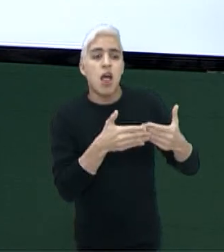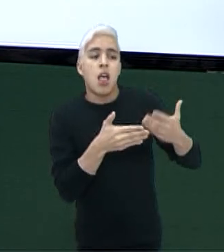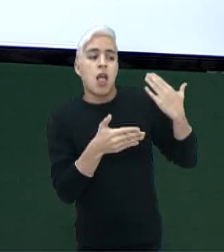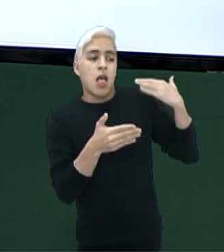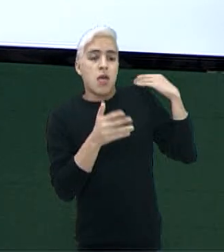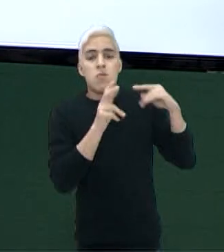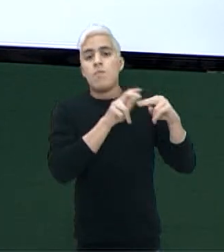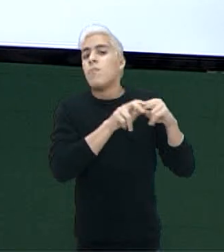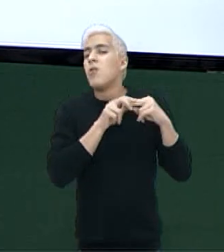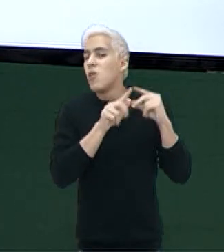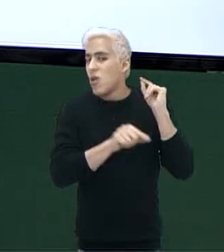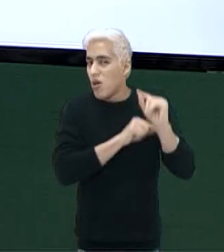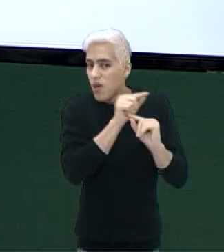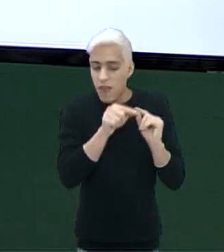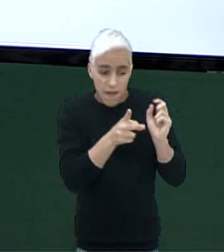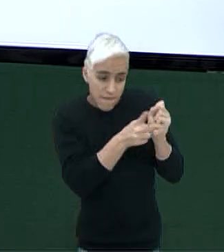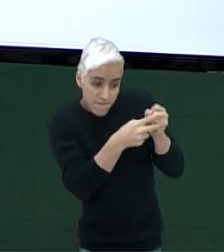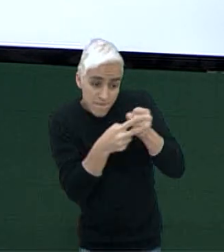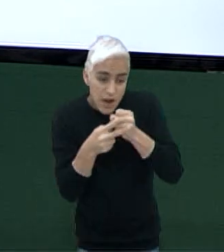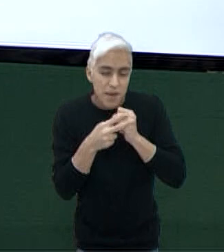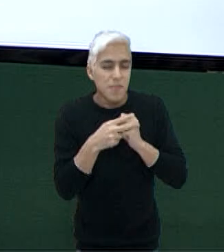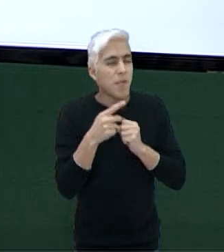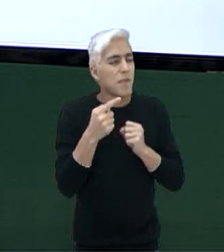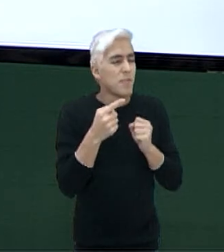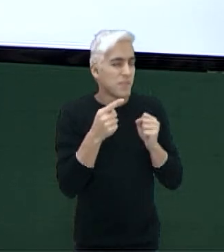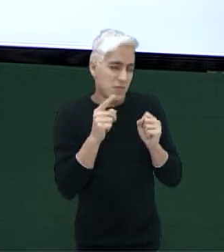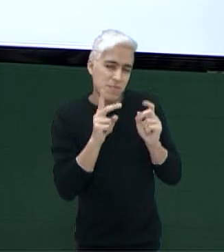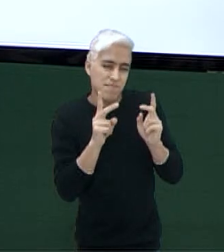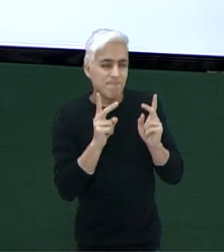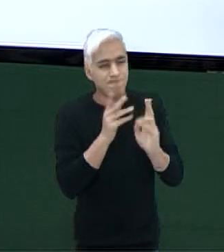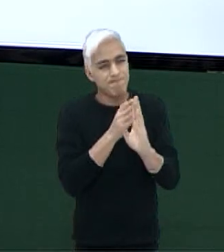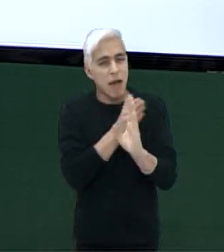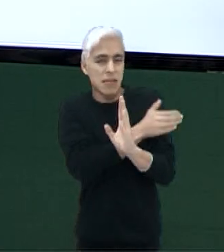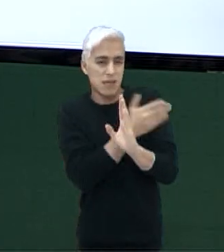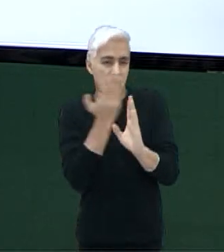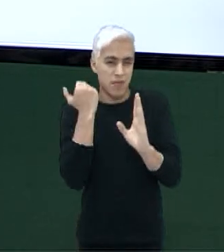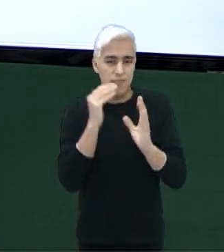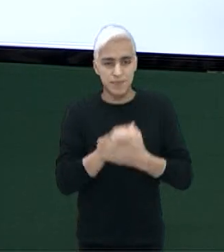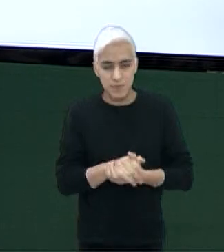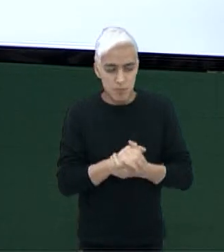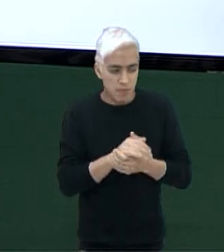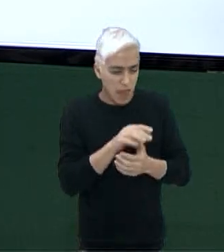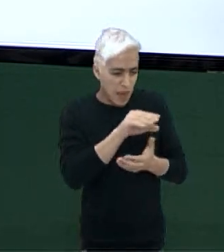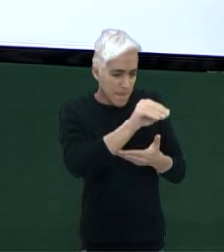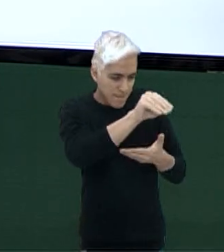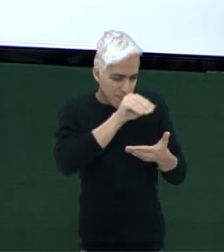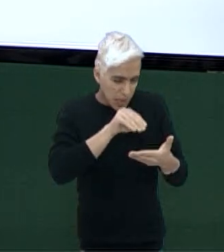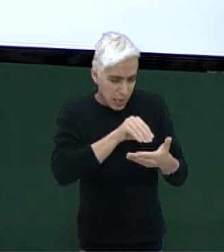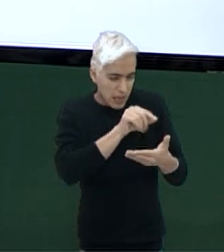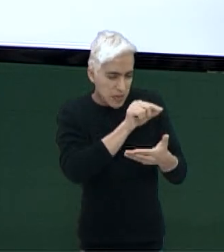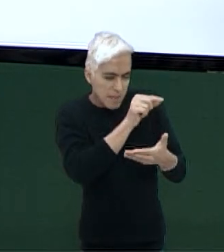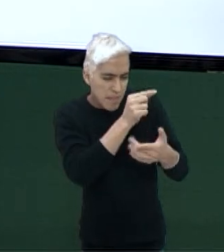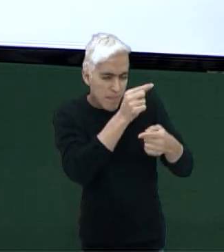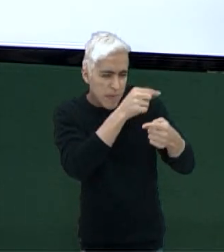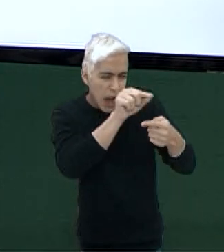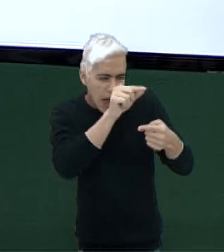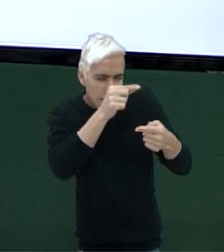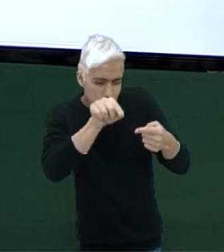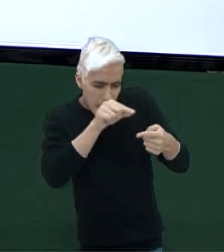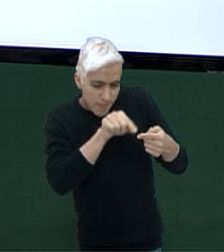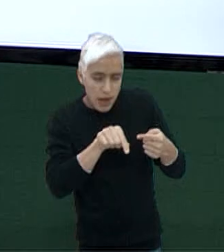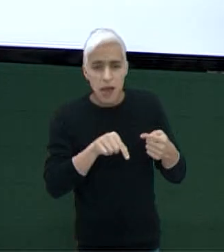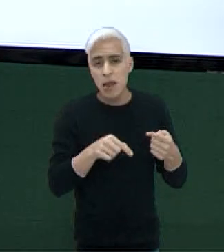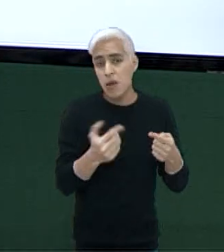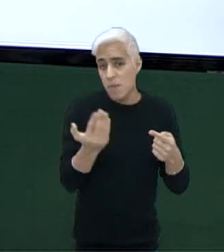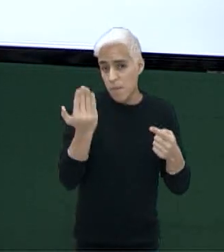então por isso a ideia dos verbos no passado, tá? Então vamos destacar, vamos encontrar os verbos e identificar se ele está no